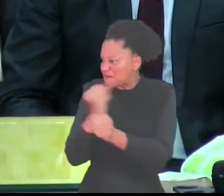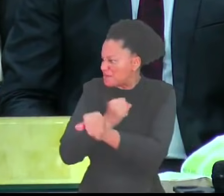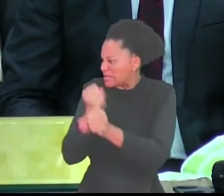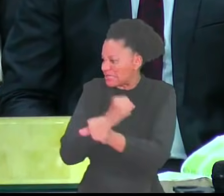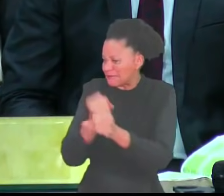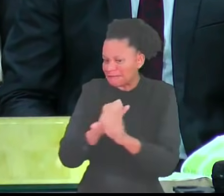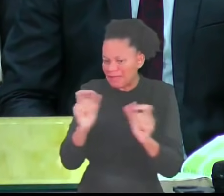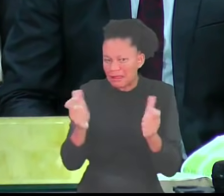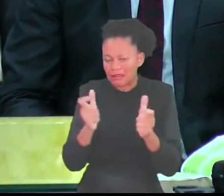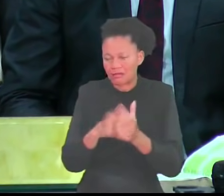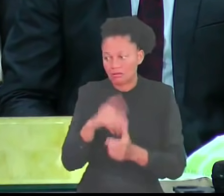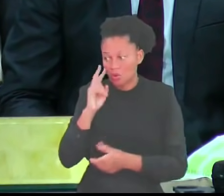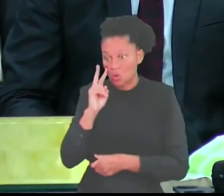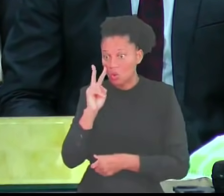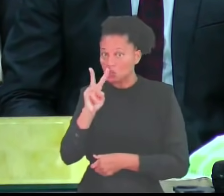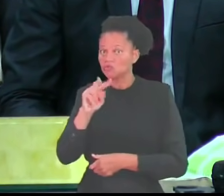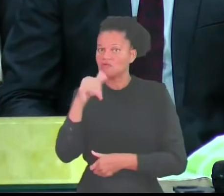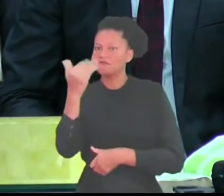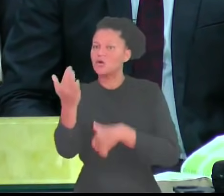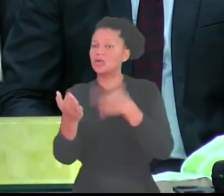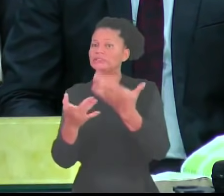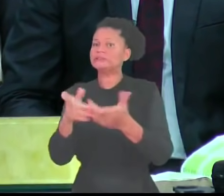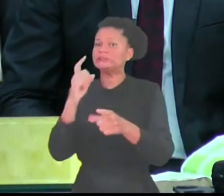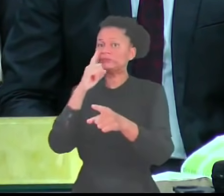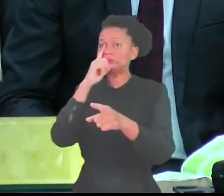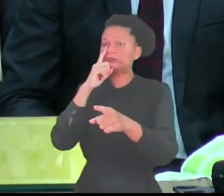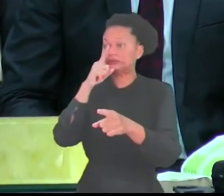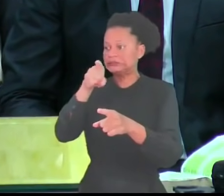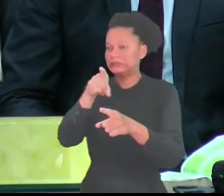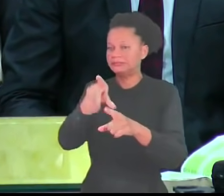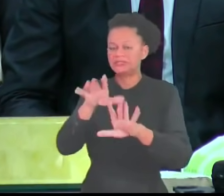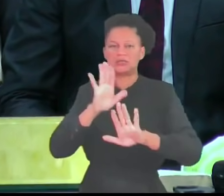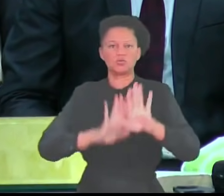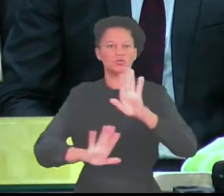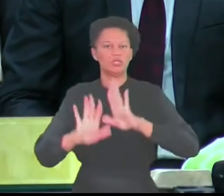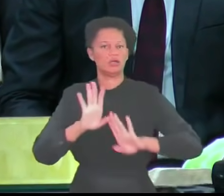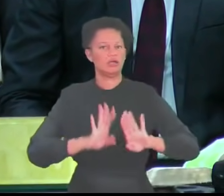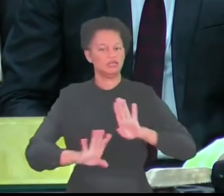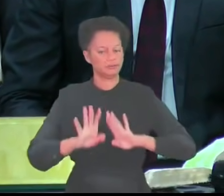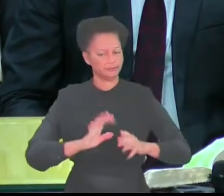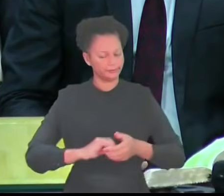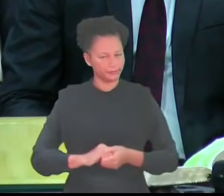as barbas do vizinho ardendo, a gente coloca as nossas de molho.